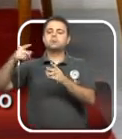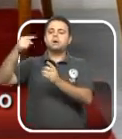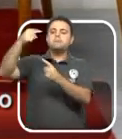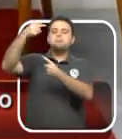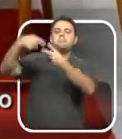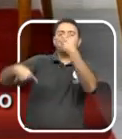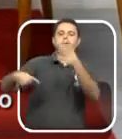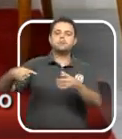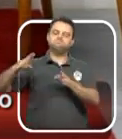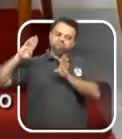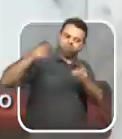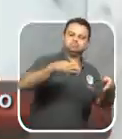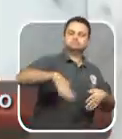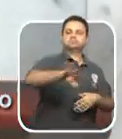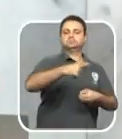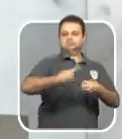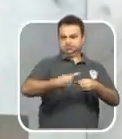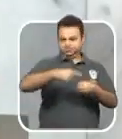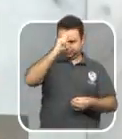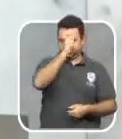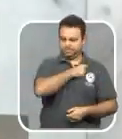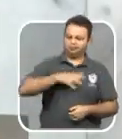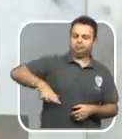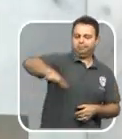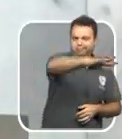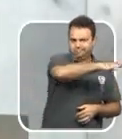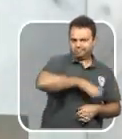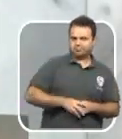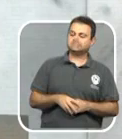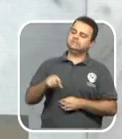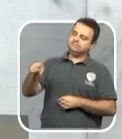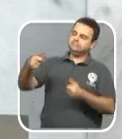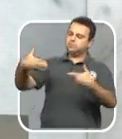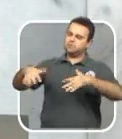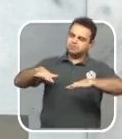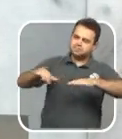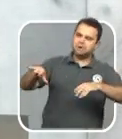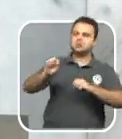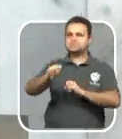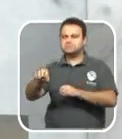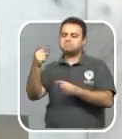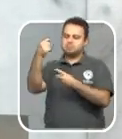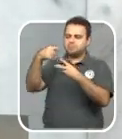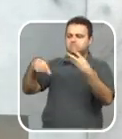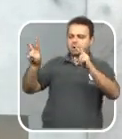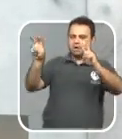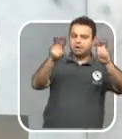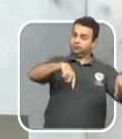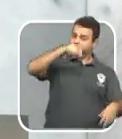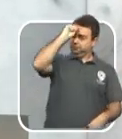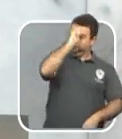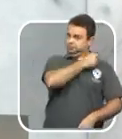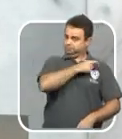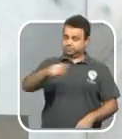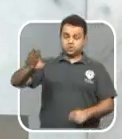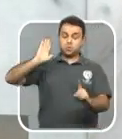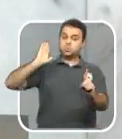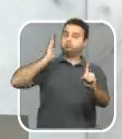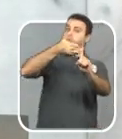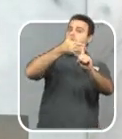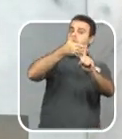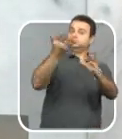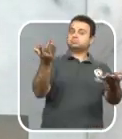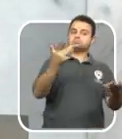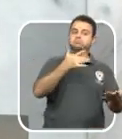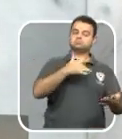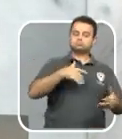falou aí algumas demandas, então, segurança, mobilidade, Pensando nessa região como um todo e Rio Preto como referência, Nós somos